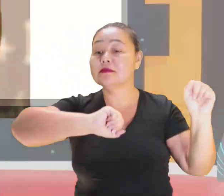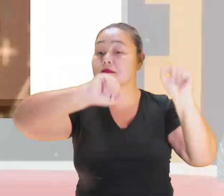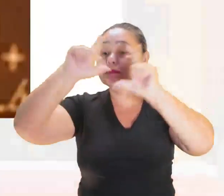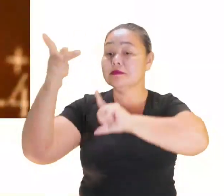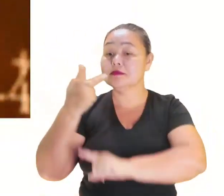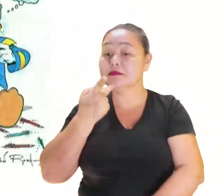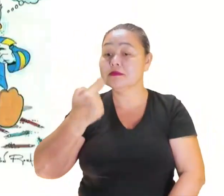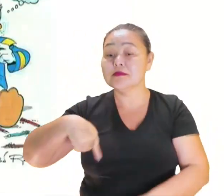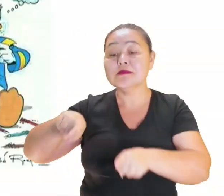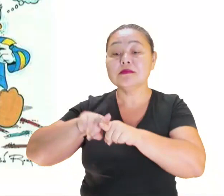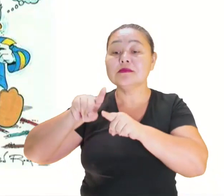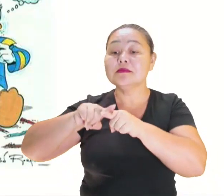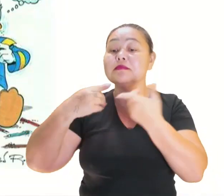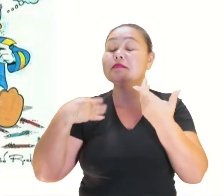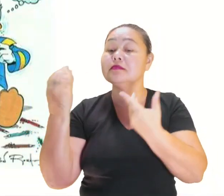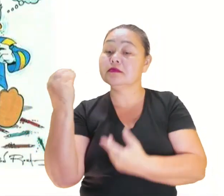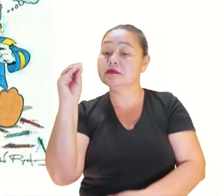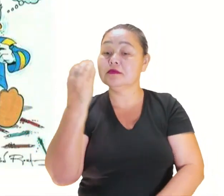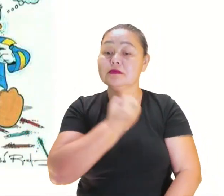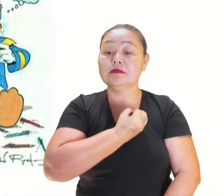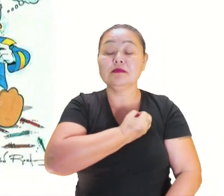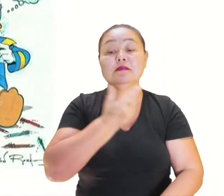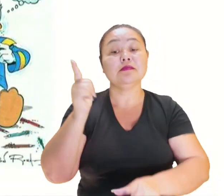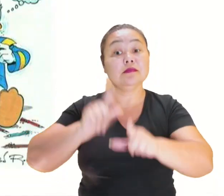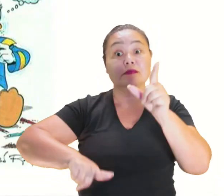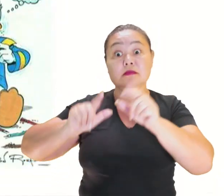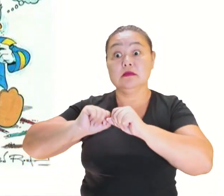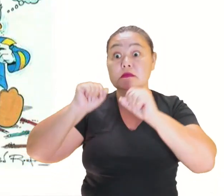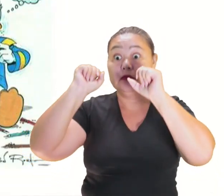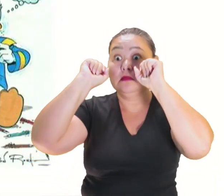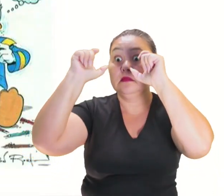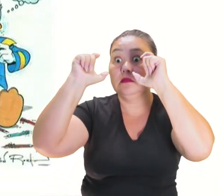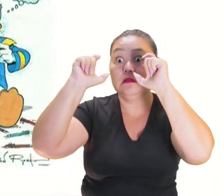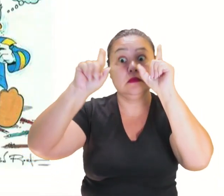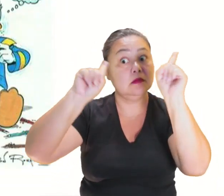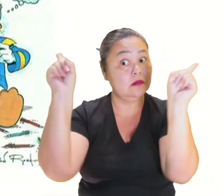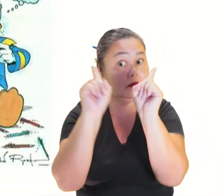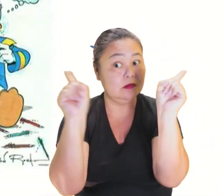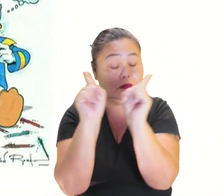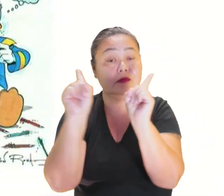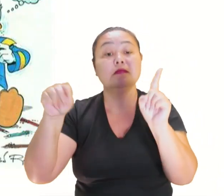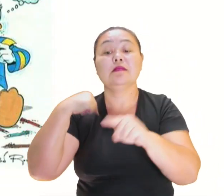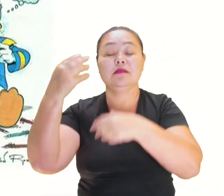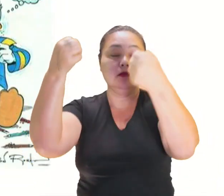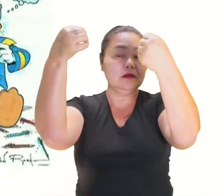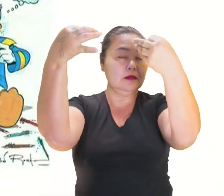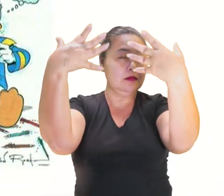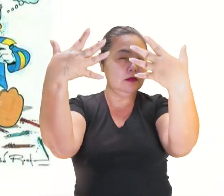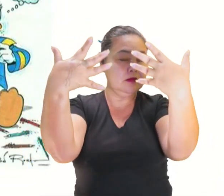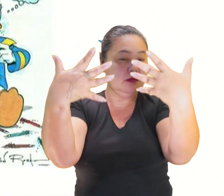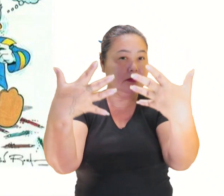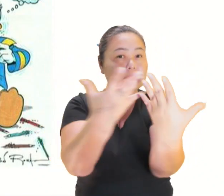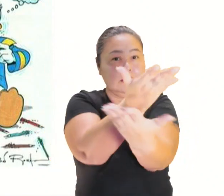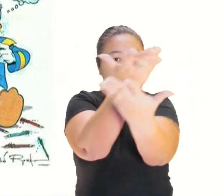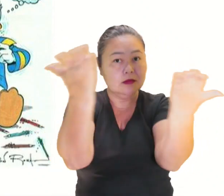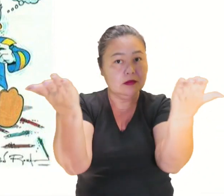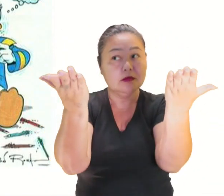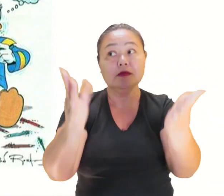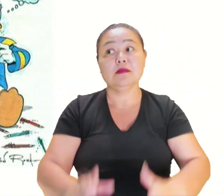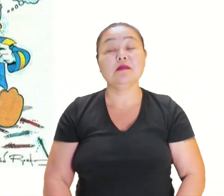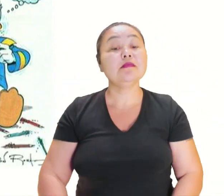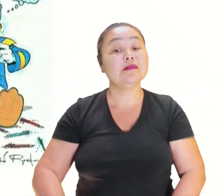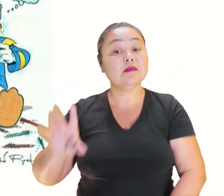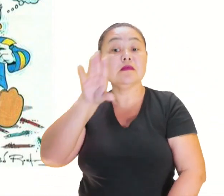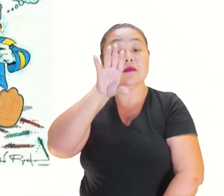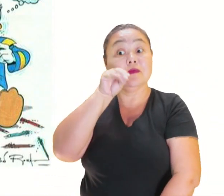telinha, falando de expressão algébrica, não fique com esses olhos arregalados, assustados, porque a gente vai explicar tudo pra vocês. E o